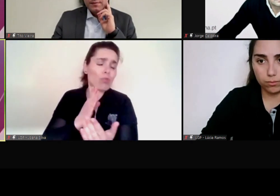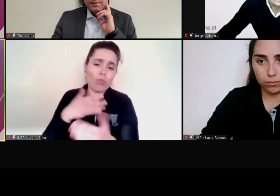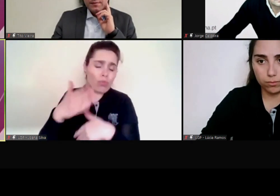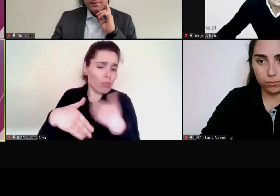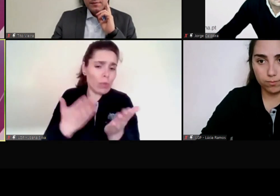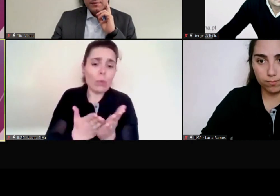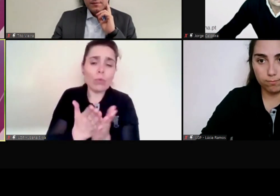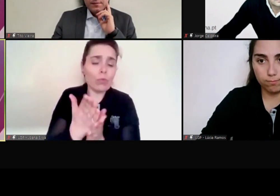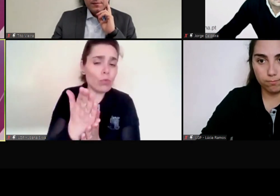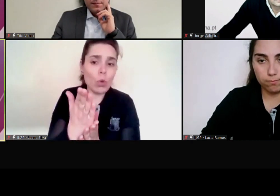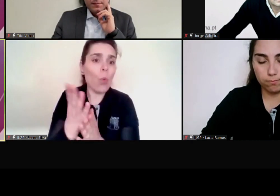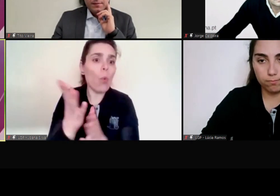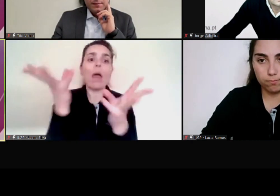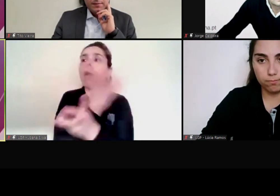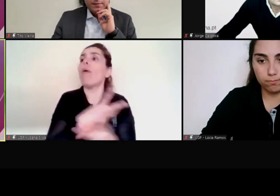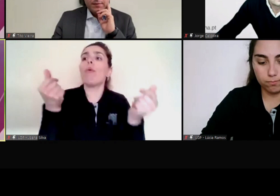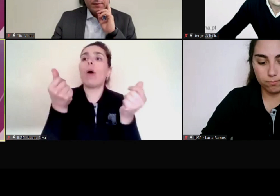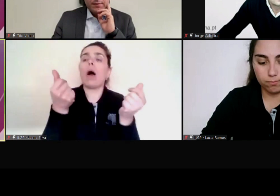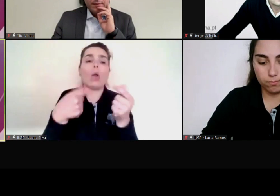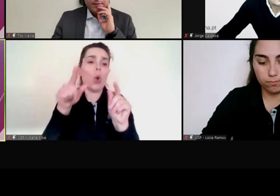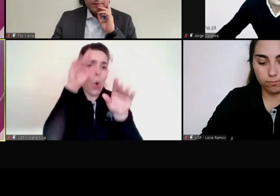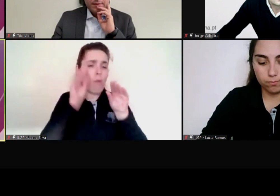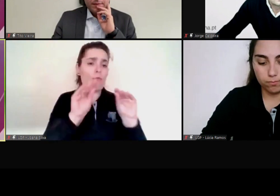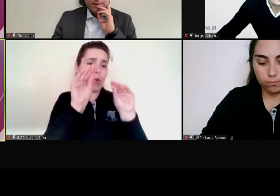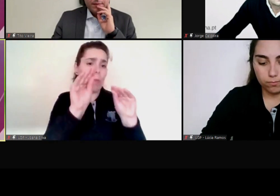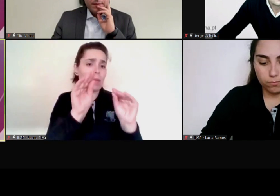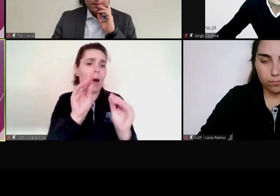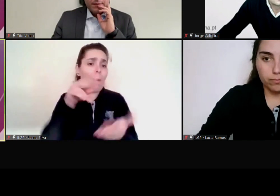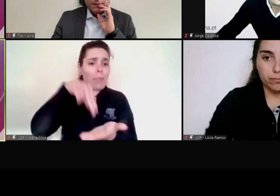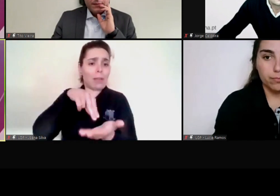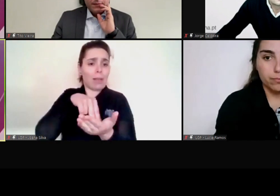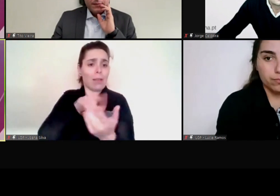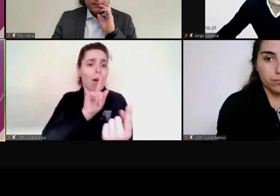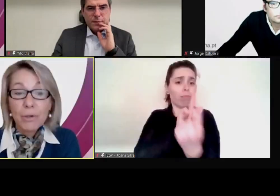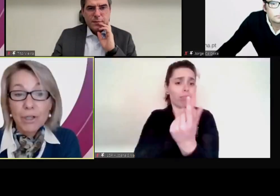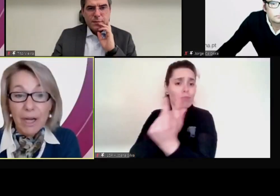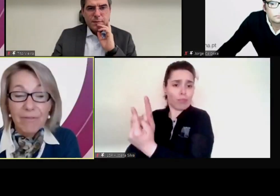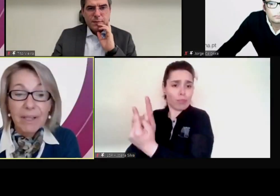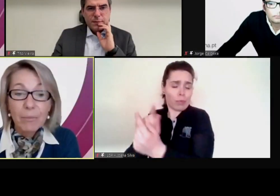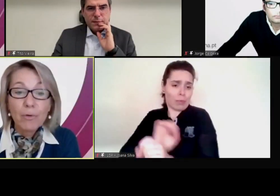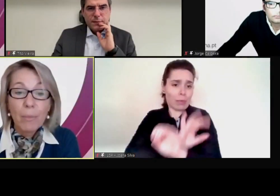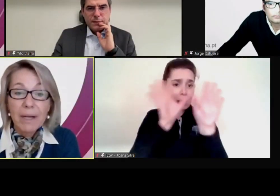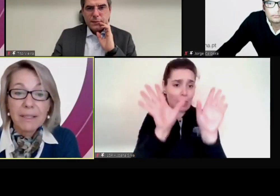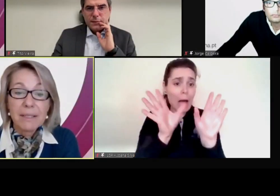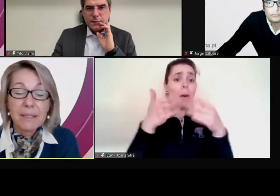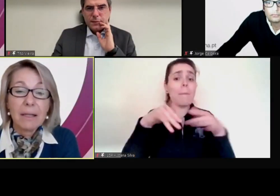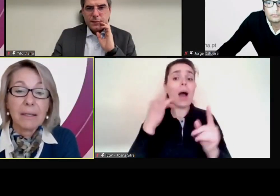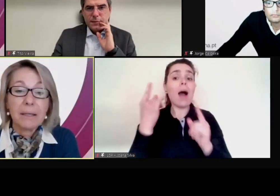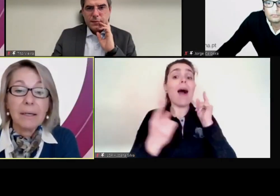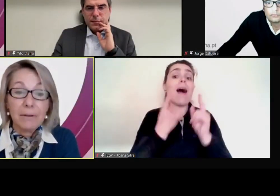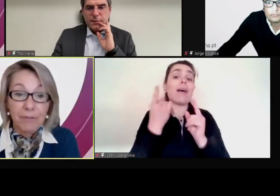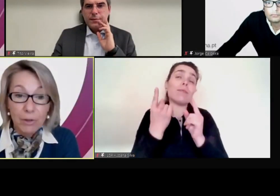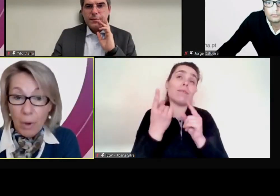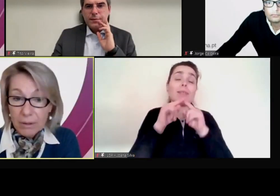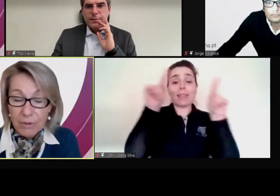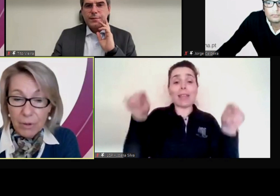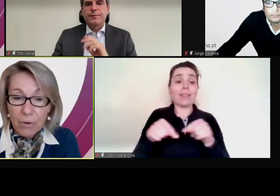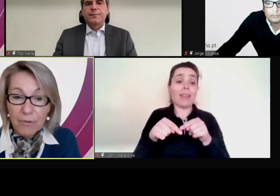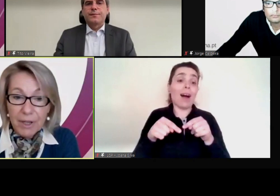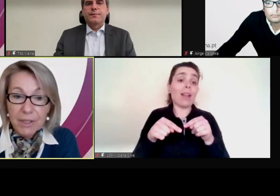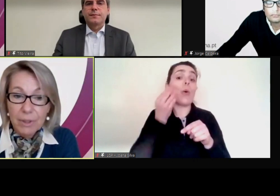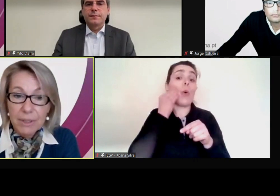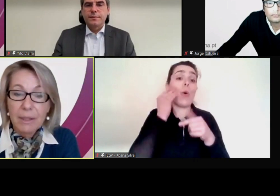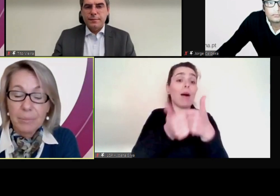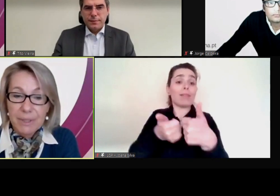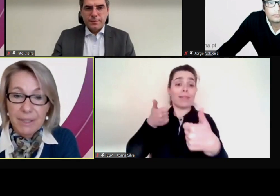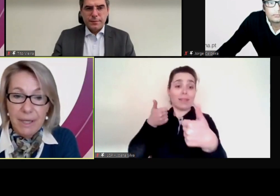que venhamos deixá-la cair nos próximos tempos, mas que hoje já é feita muito mais em sala virtual, de